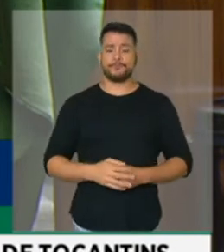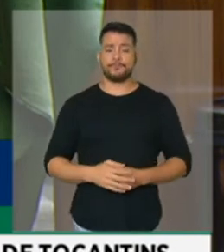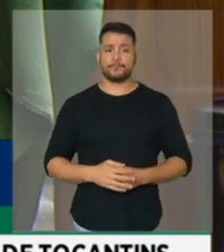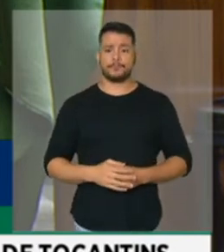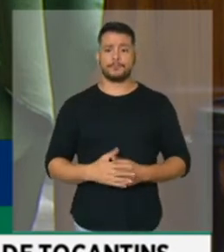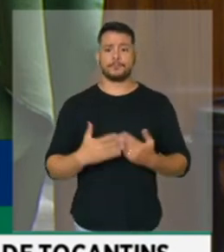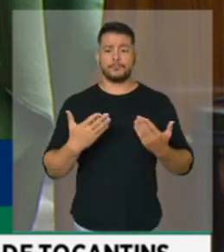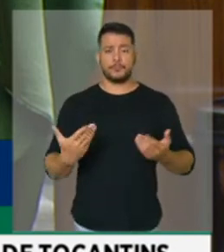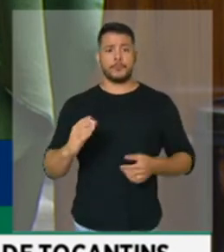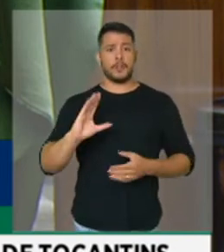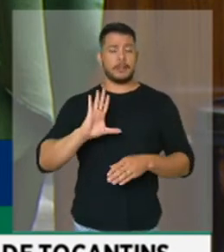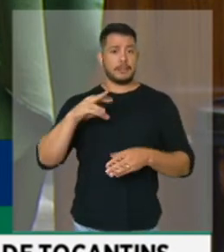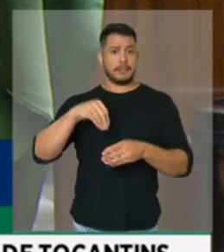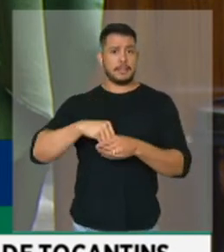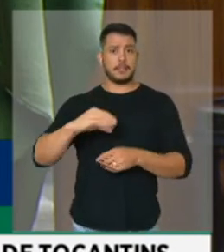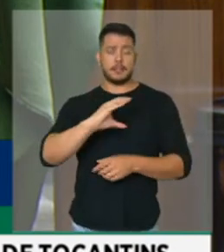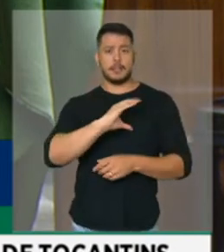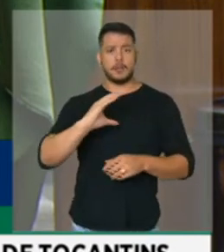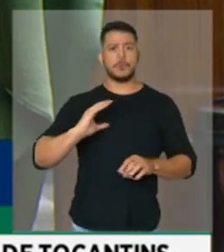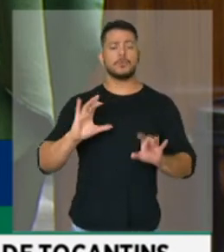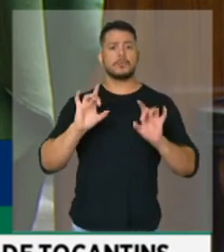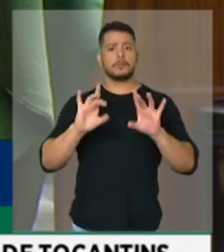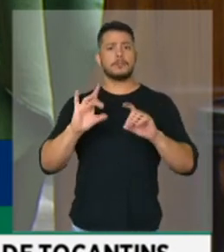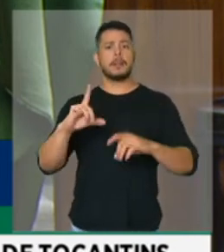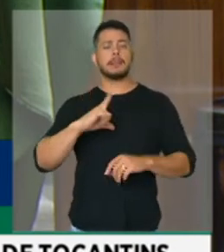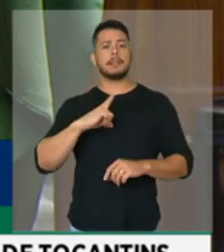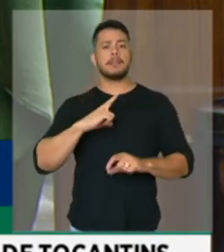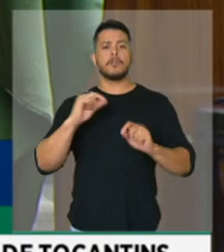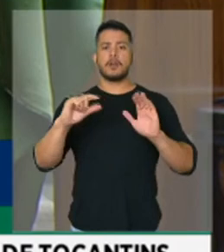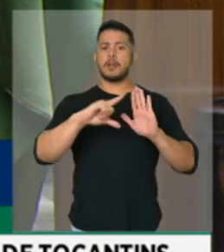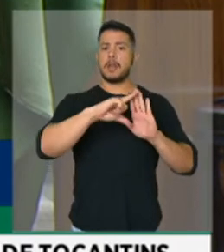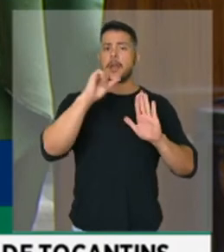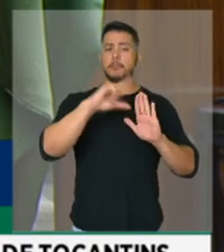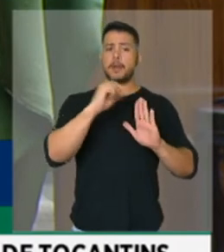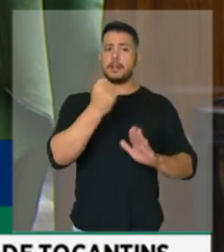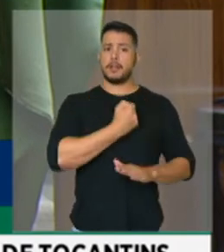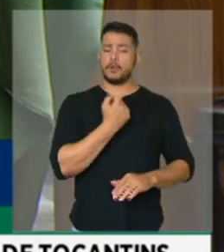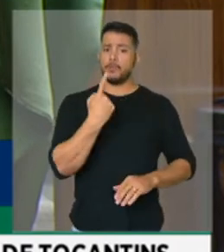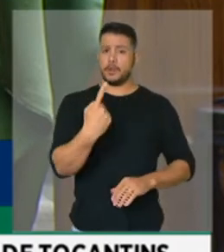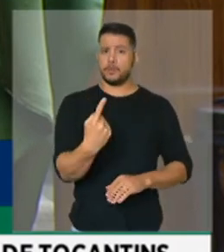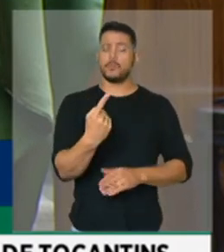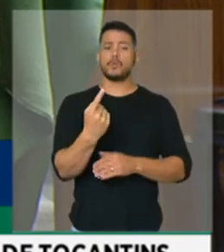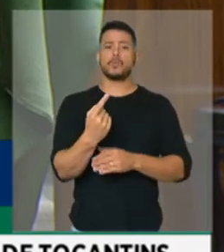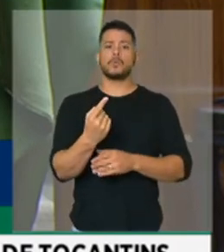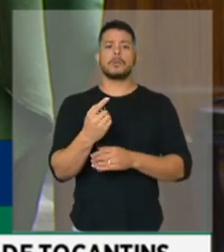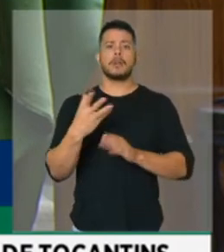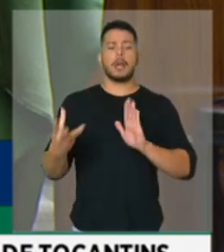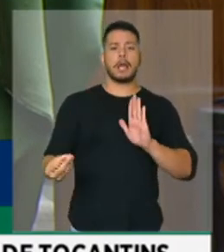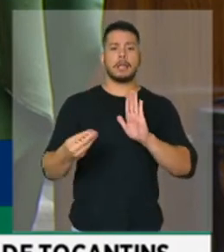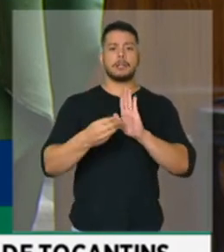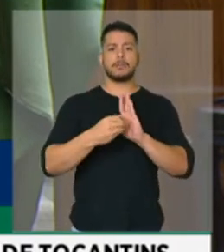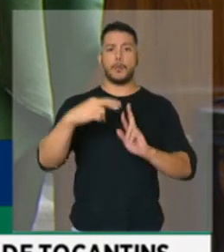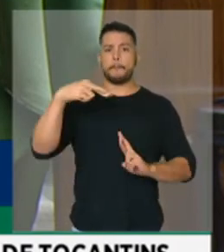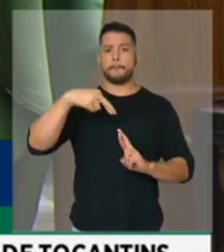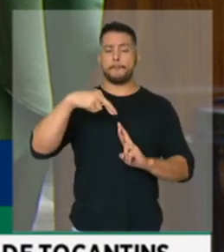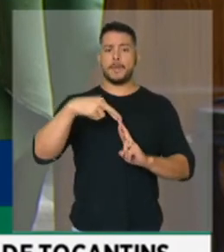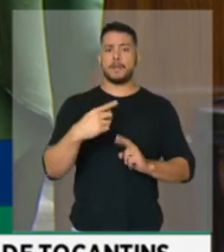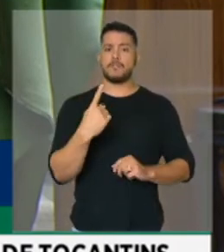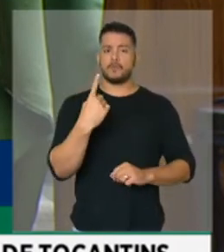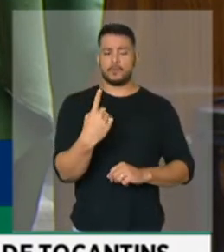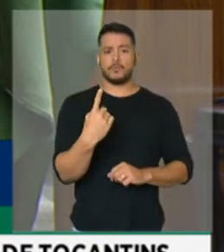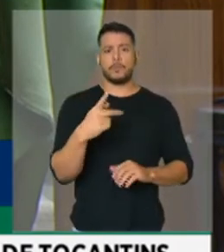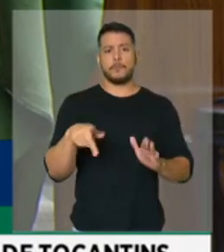foi apresentada apenas uma emenda, de número 1, acrescentando o parágrafo único do artigo 18A da